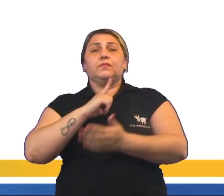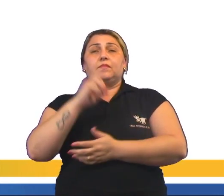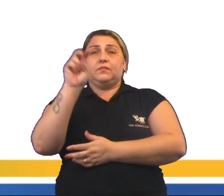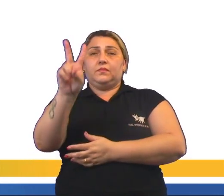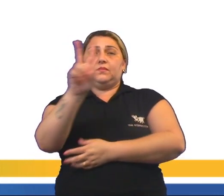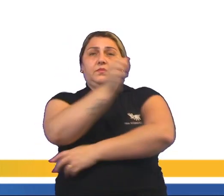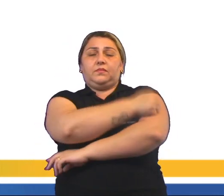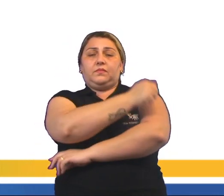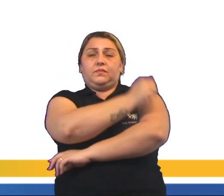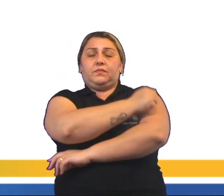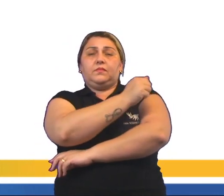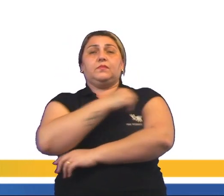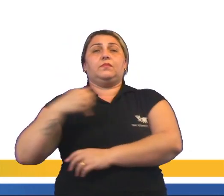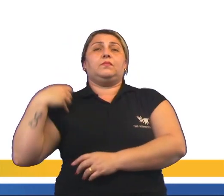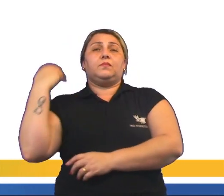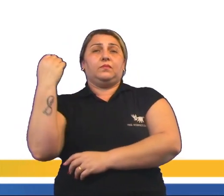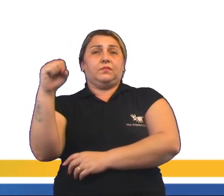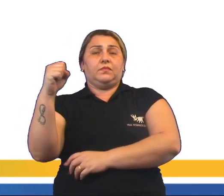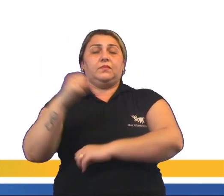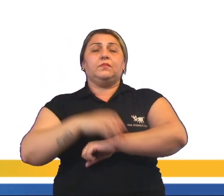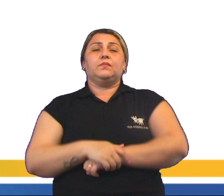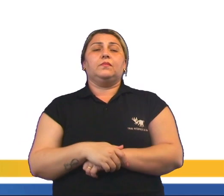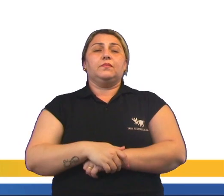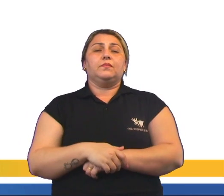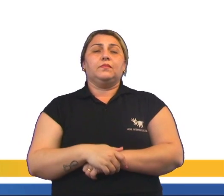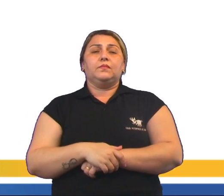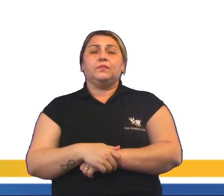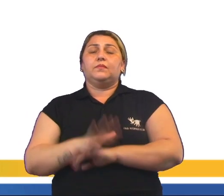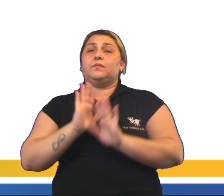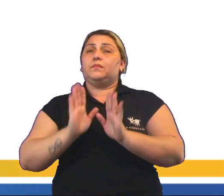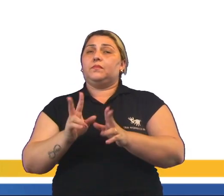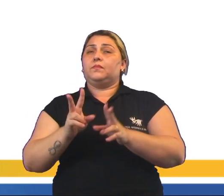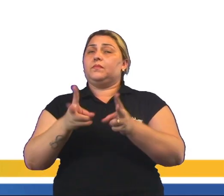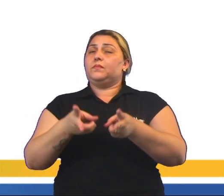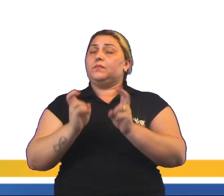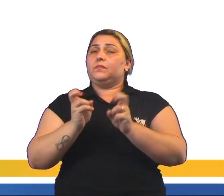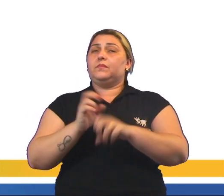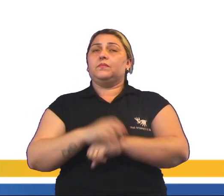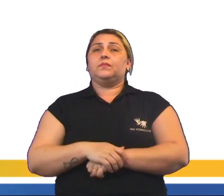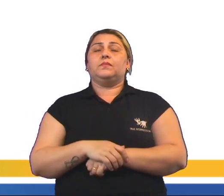2 alunos de idade com 8 anos. Então, já observa aí, ó.